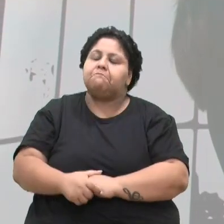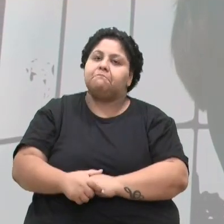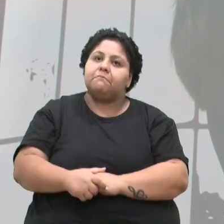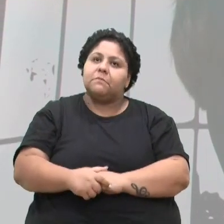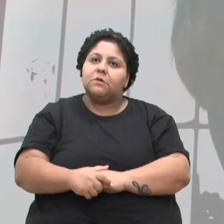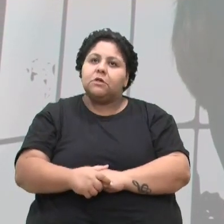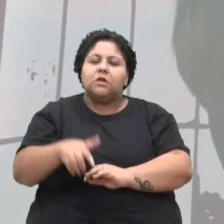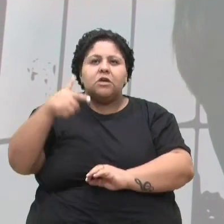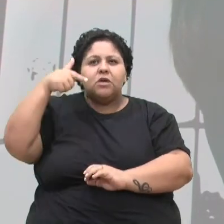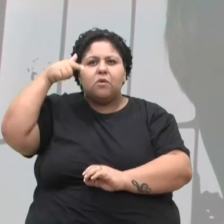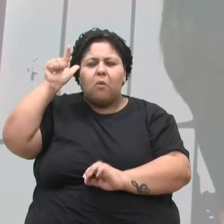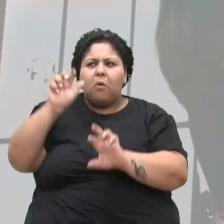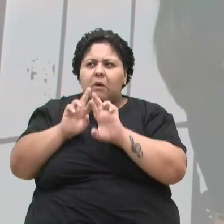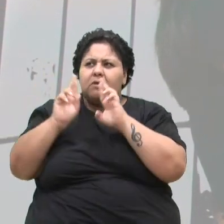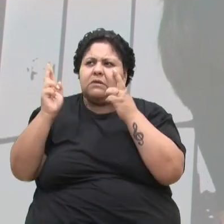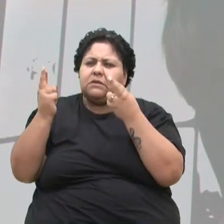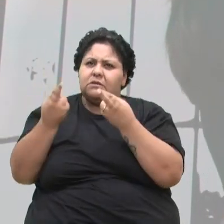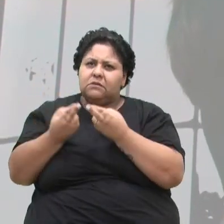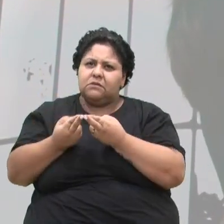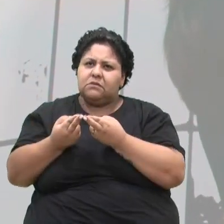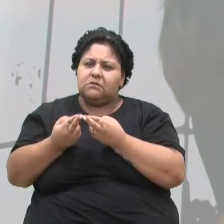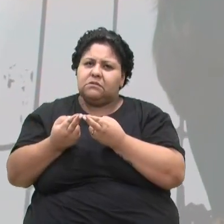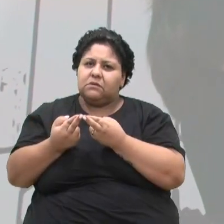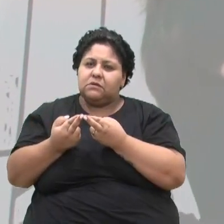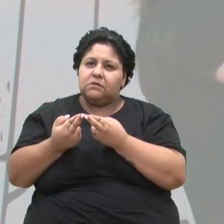Não, é que ontem, na sessão de ontem,